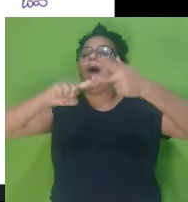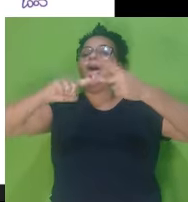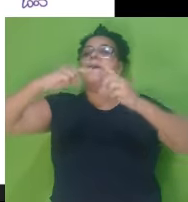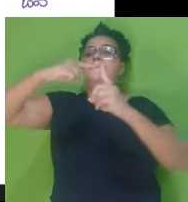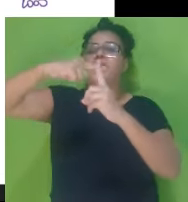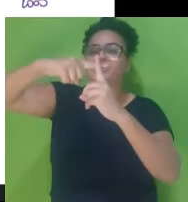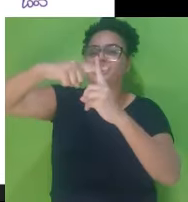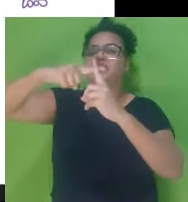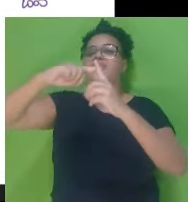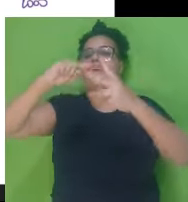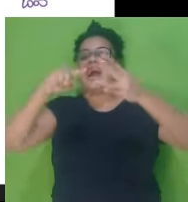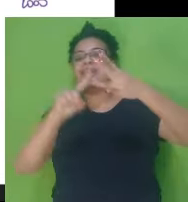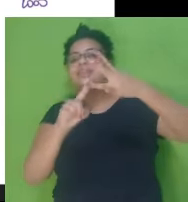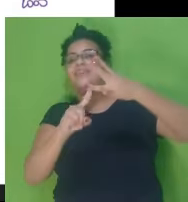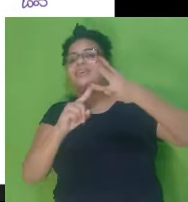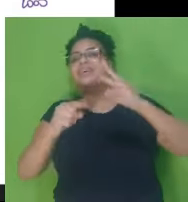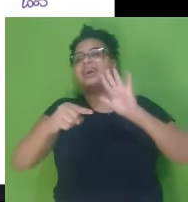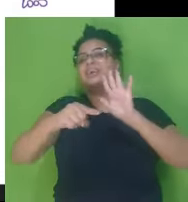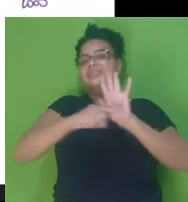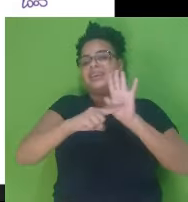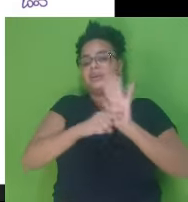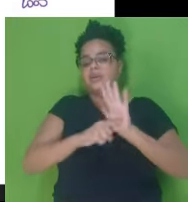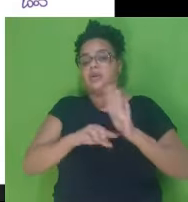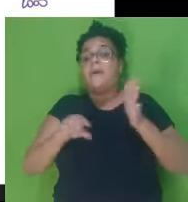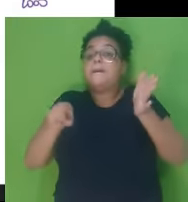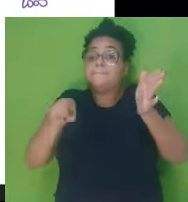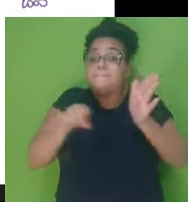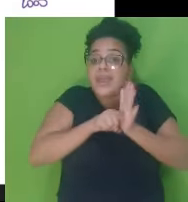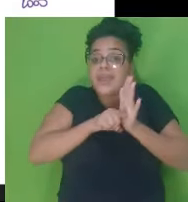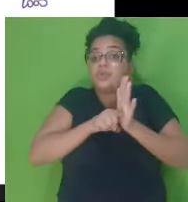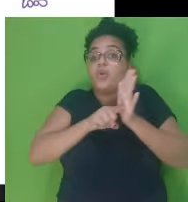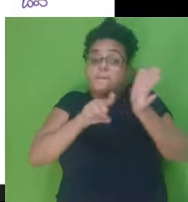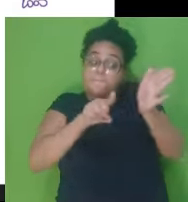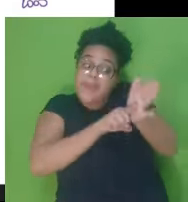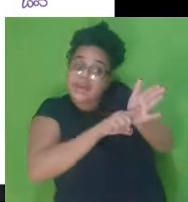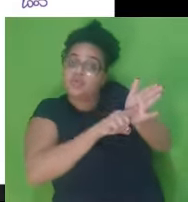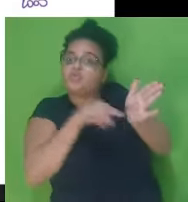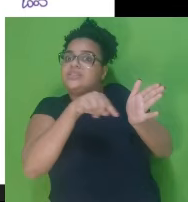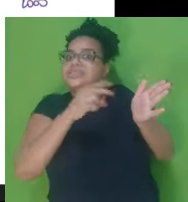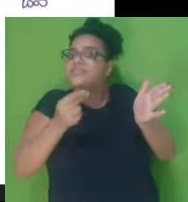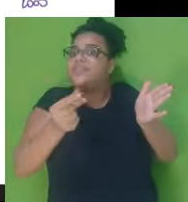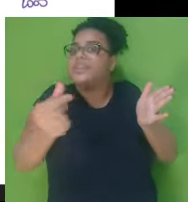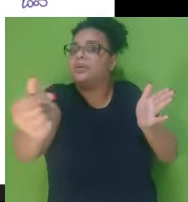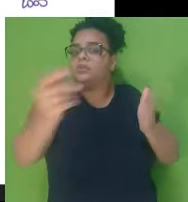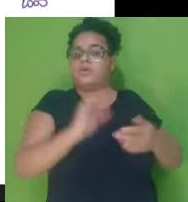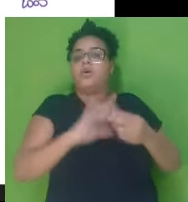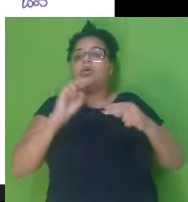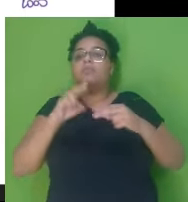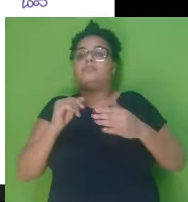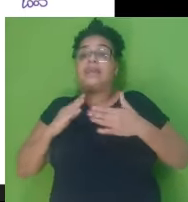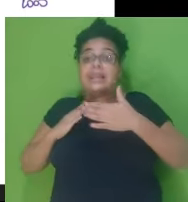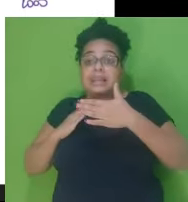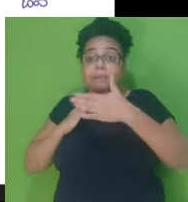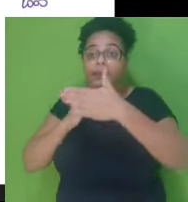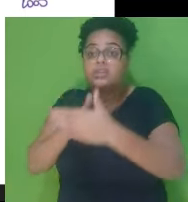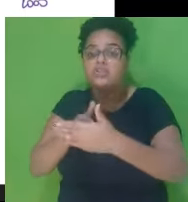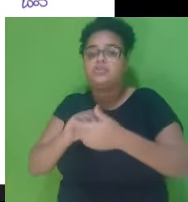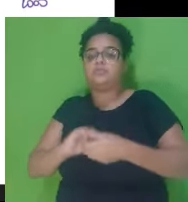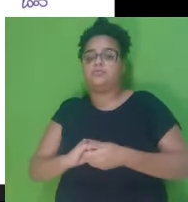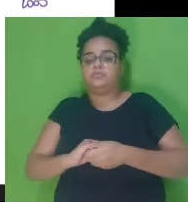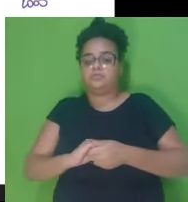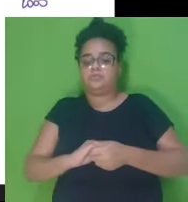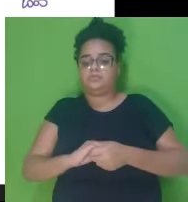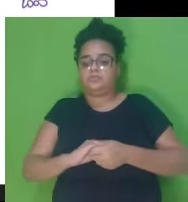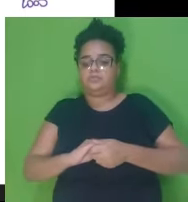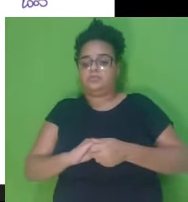Então, esse limite ele vai ser igual a menos infinito. Portanto, o limite